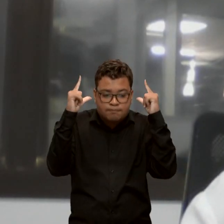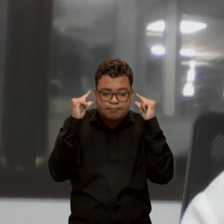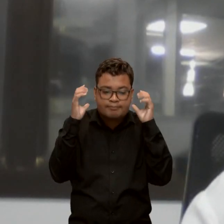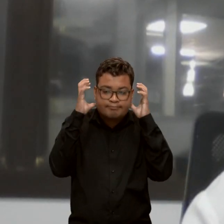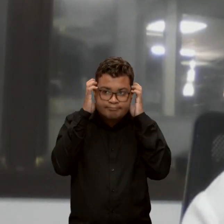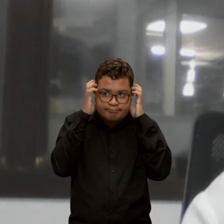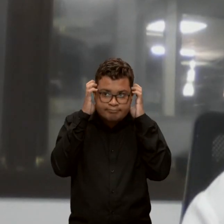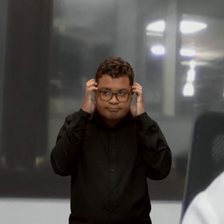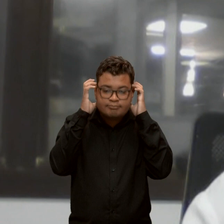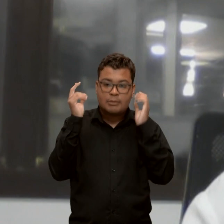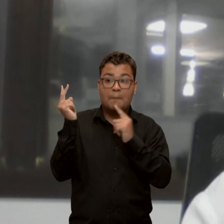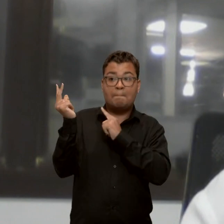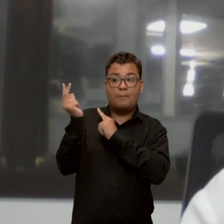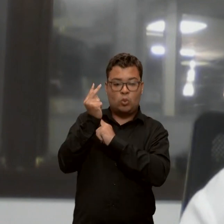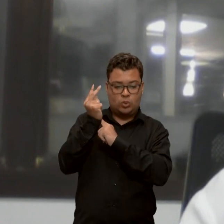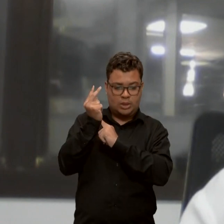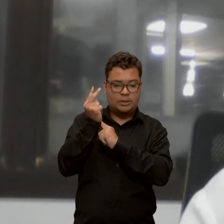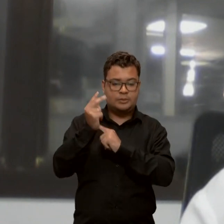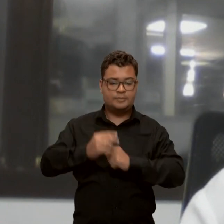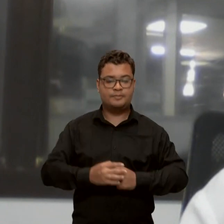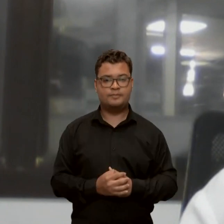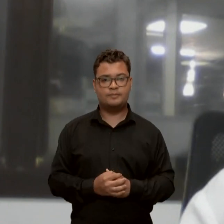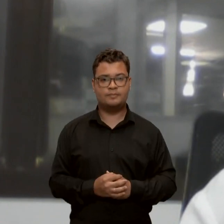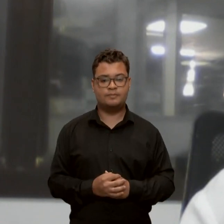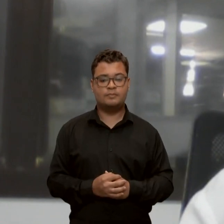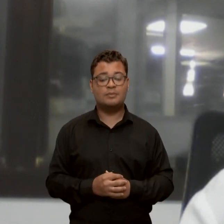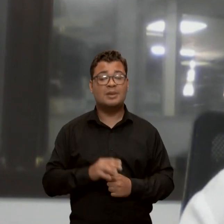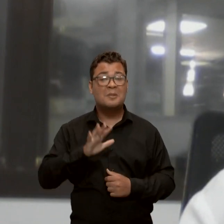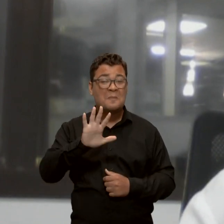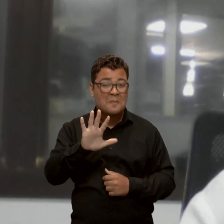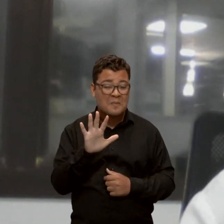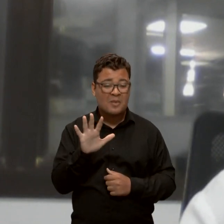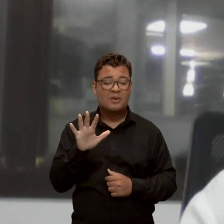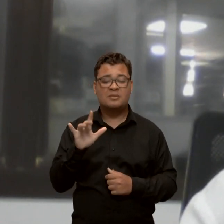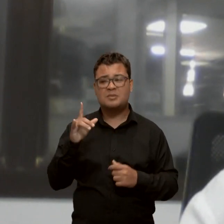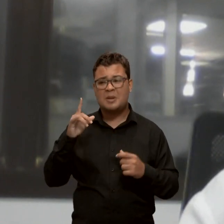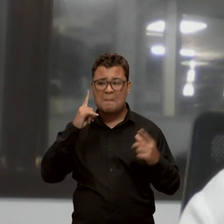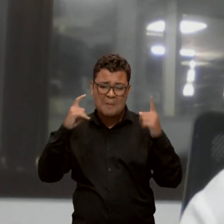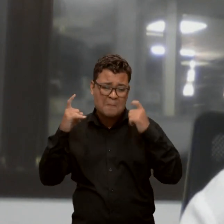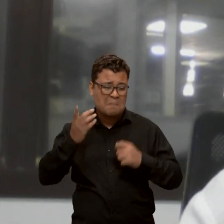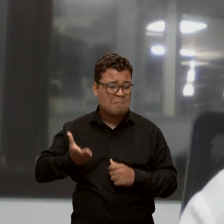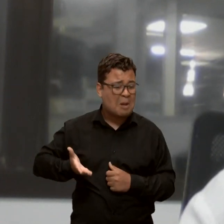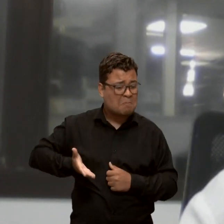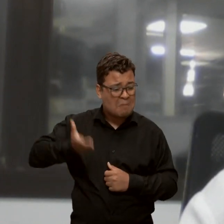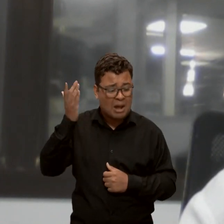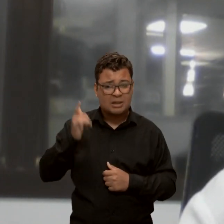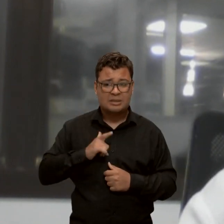traz alguma proteção. Mas a perda auditiva induzida por ruído,